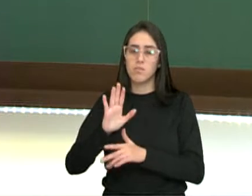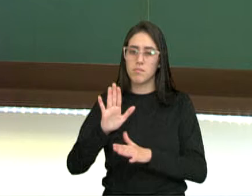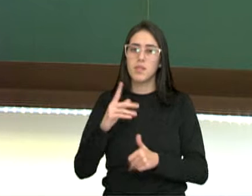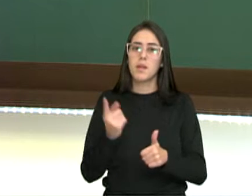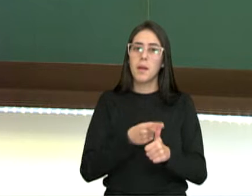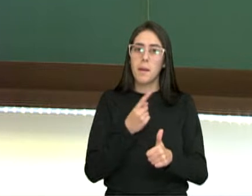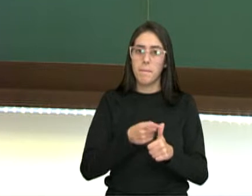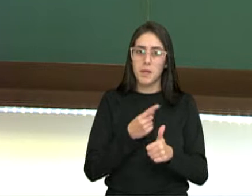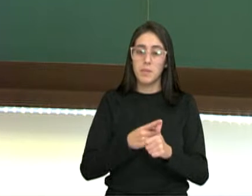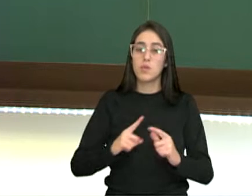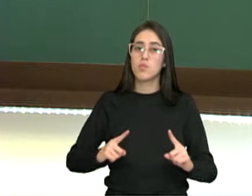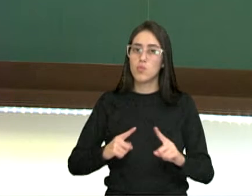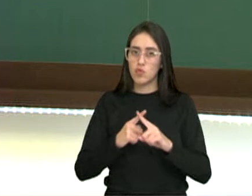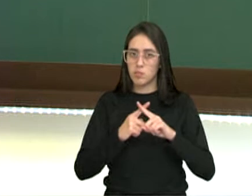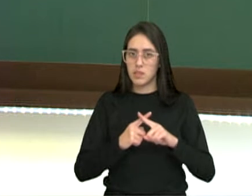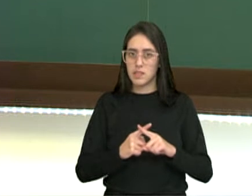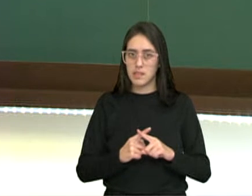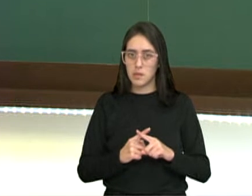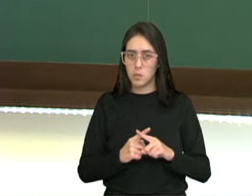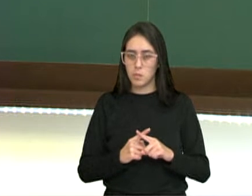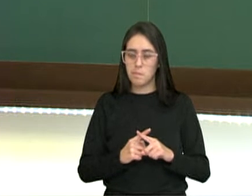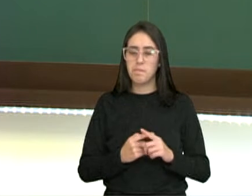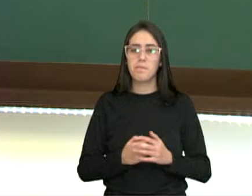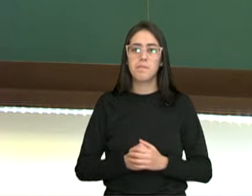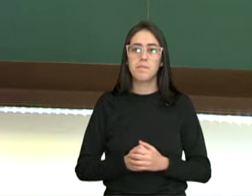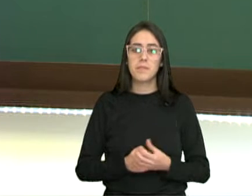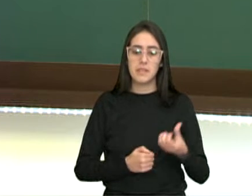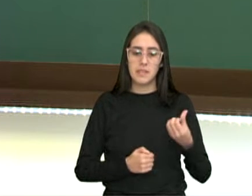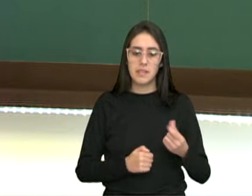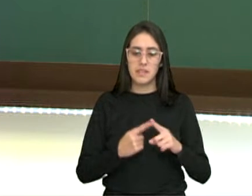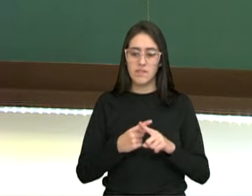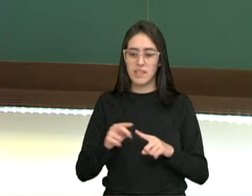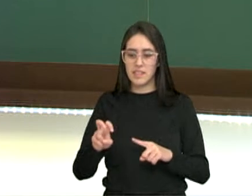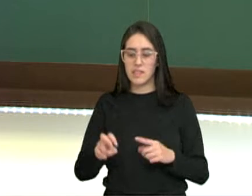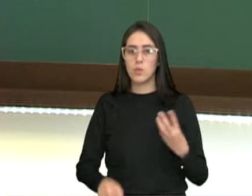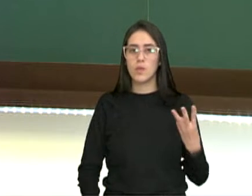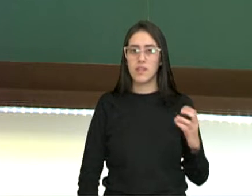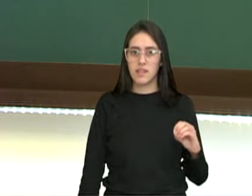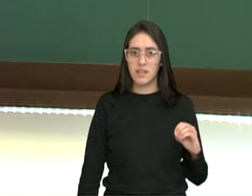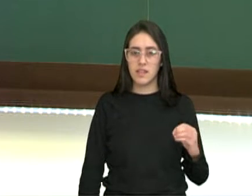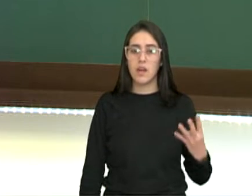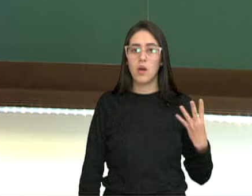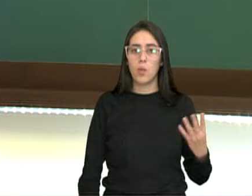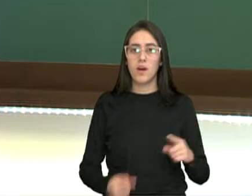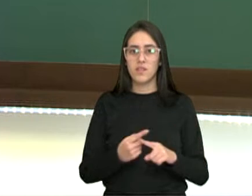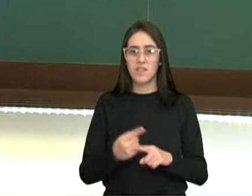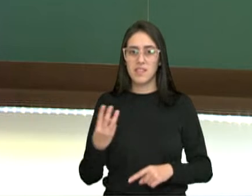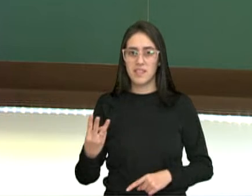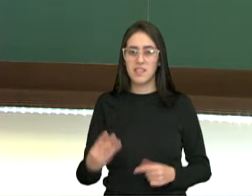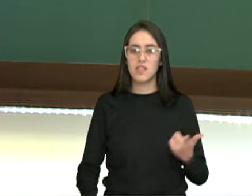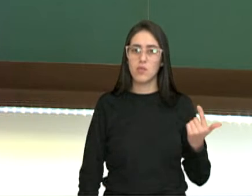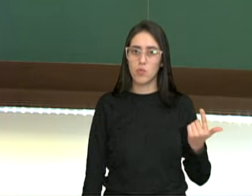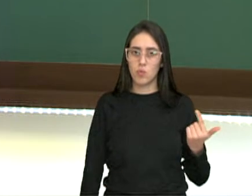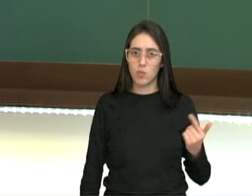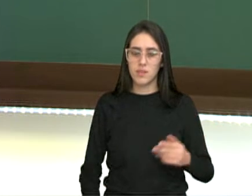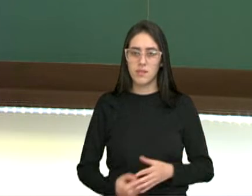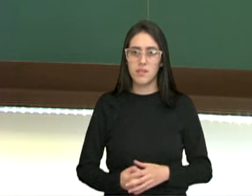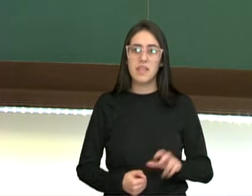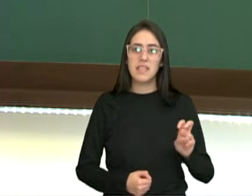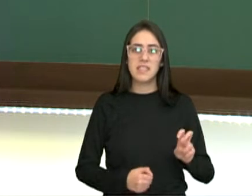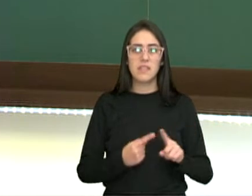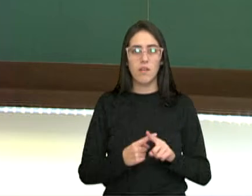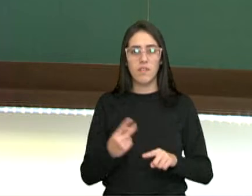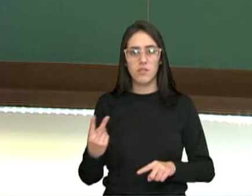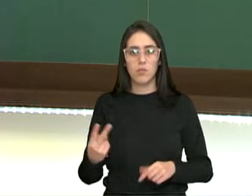faz a multiplicação, tá? 6 vezes 5, 30, 4 vezes 3, 12, 5 vezes